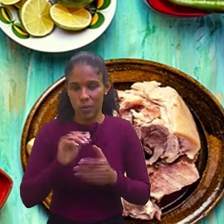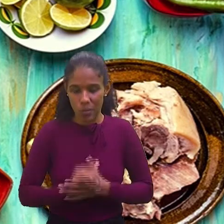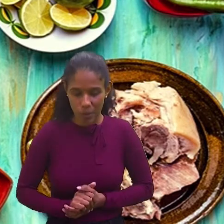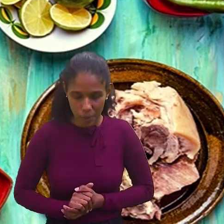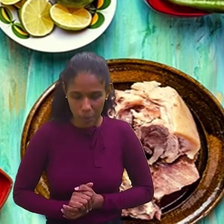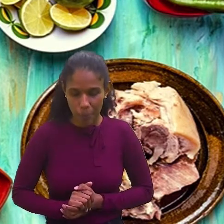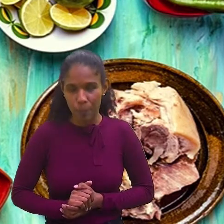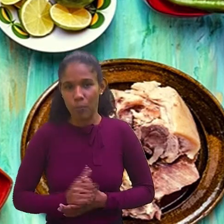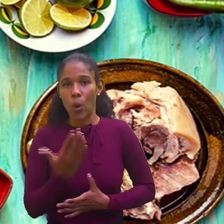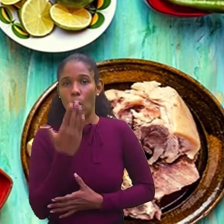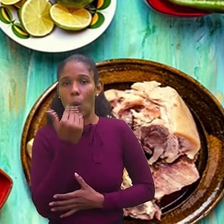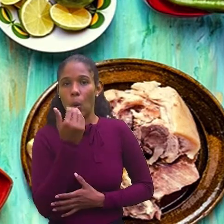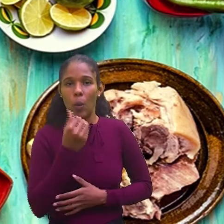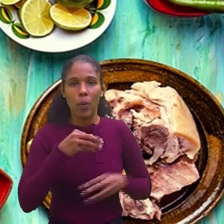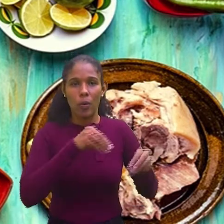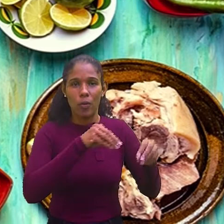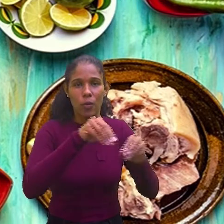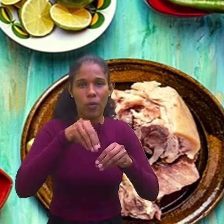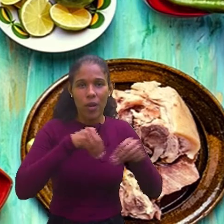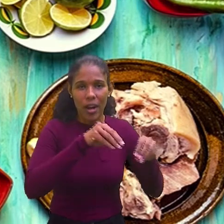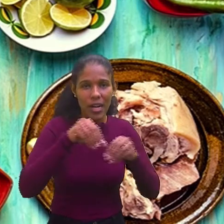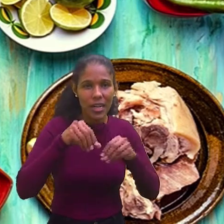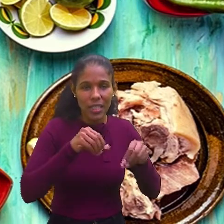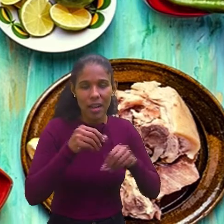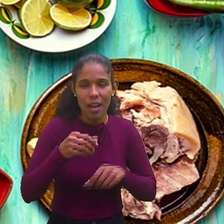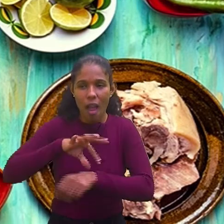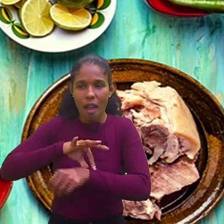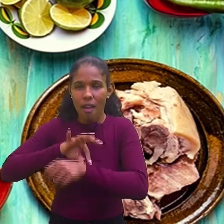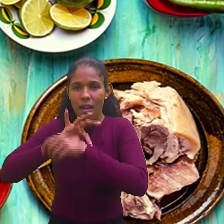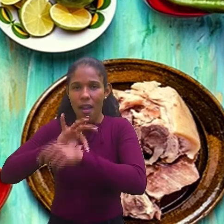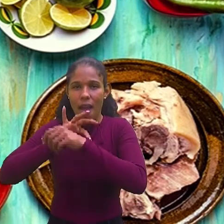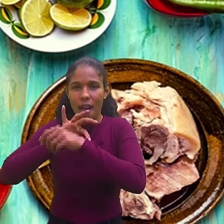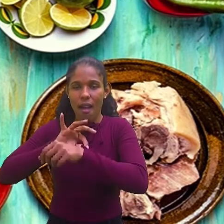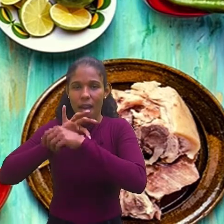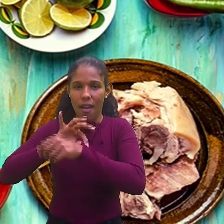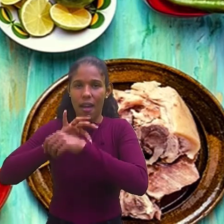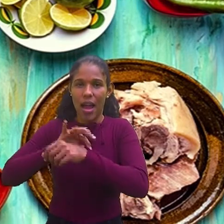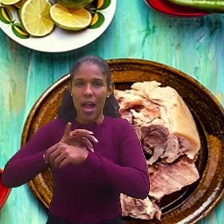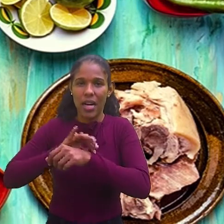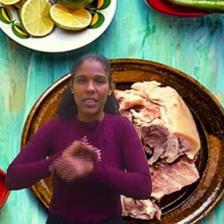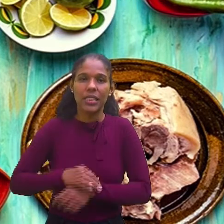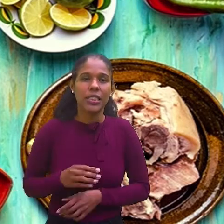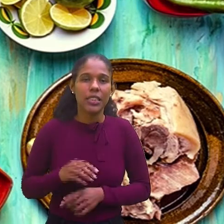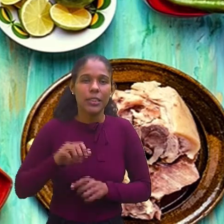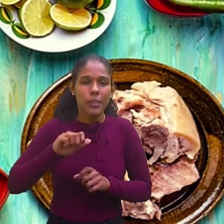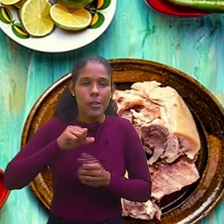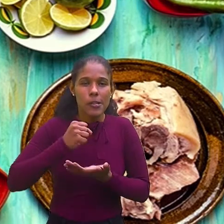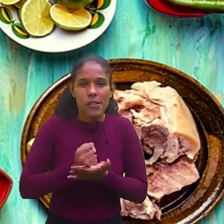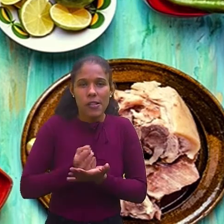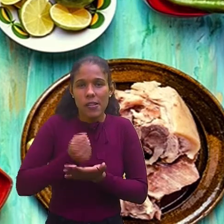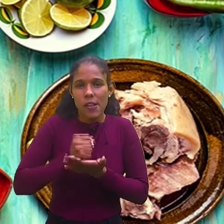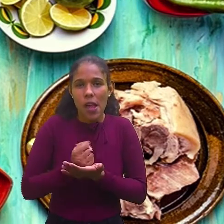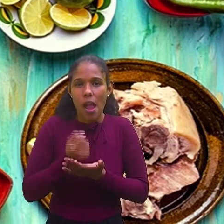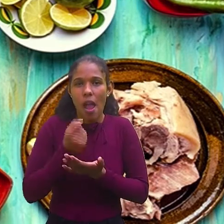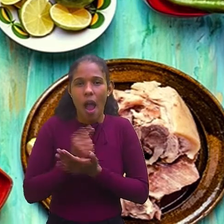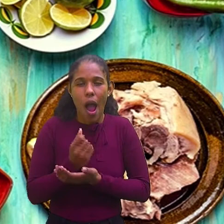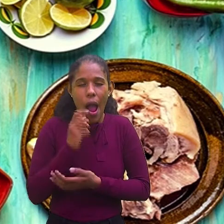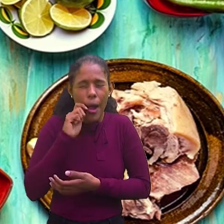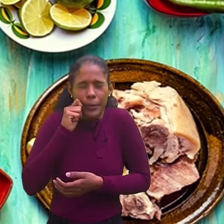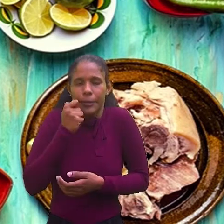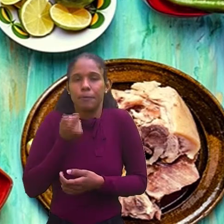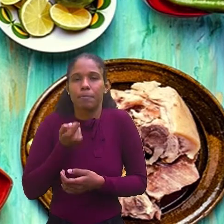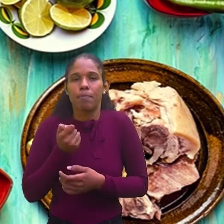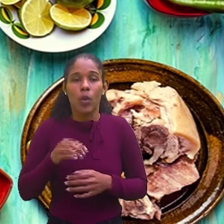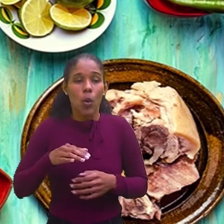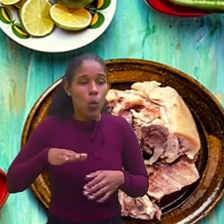ingredientes, farinha, carne de sol frita no óleo bem quente e alho. Tudo é socado no pilão e se transforma na